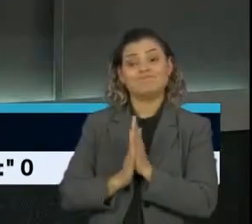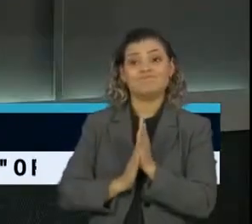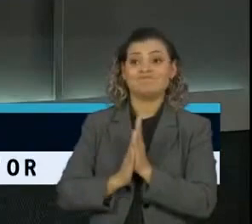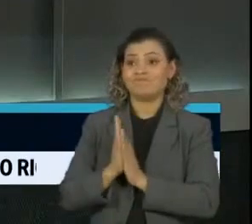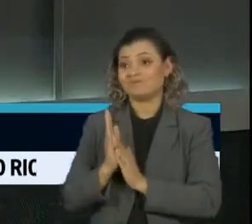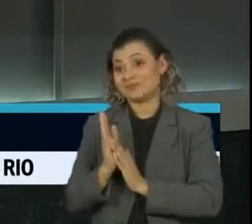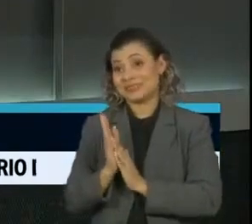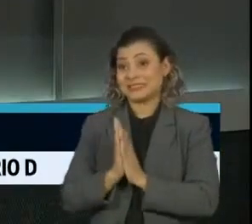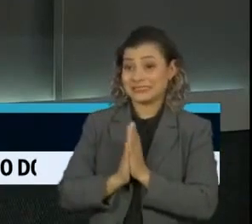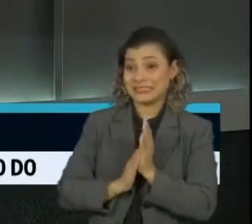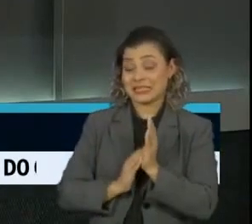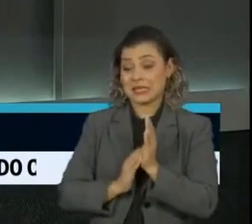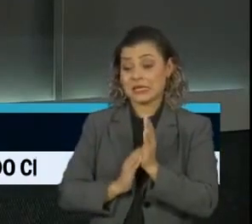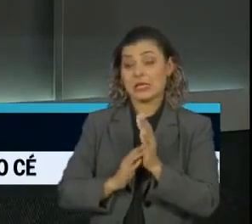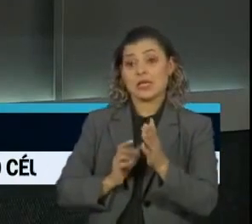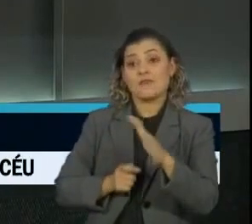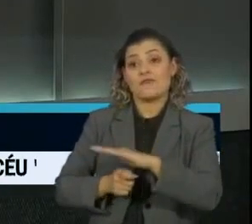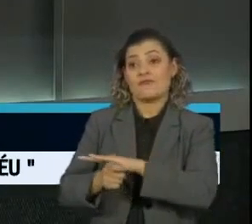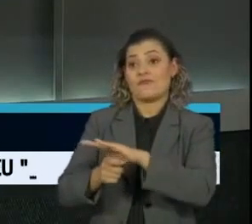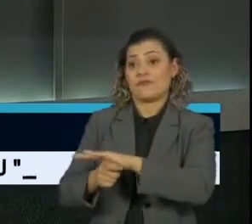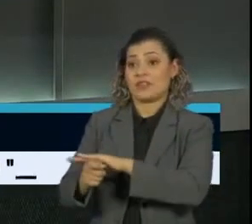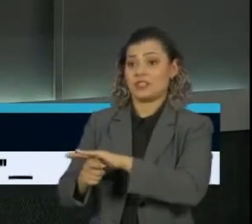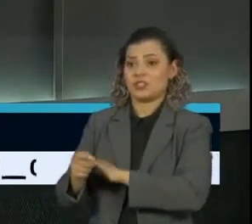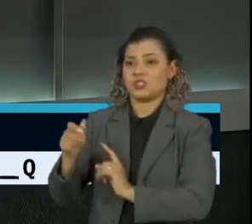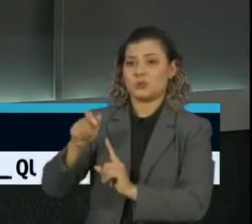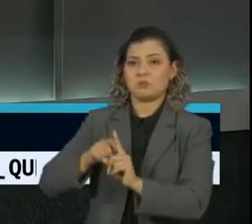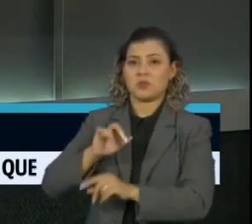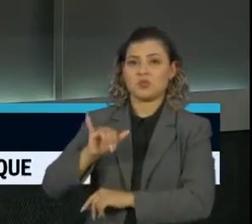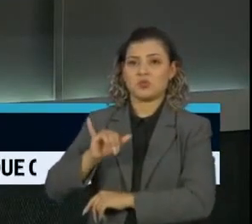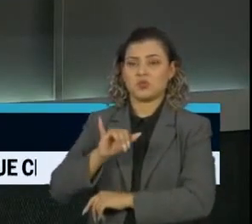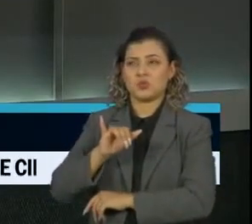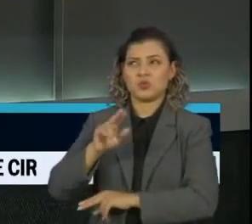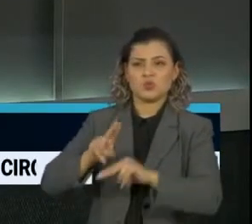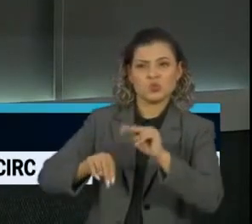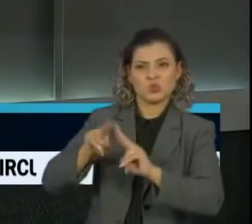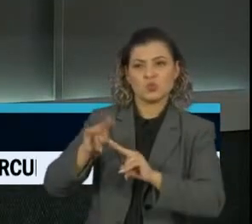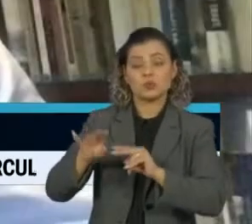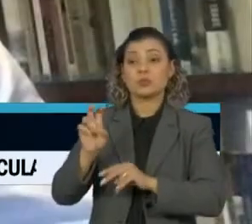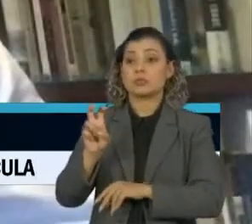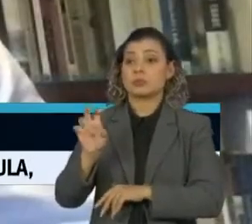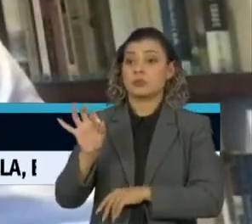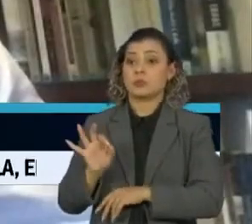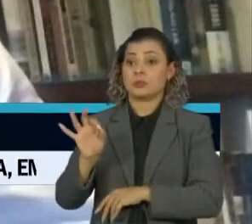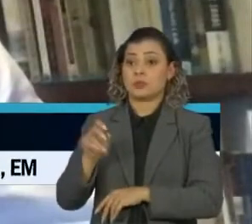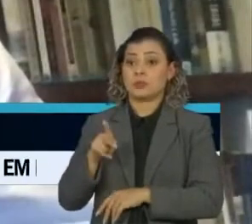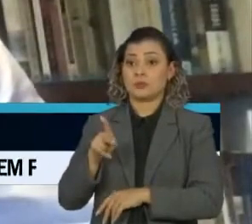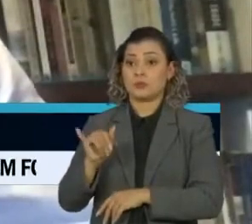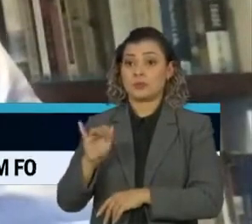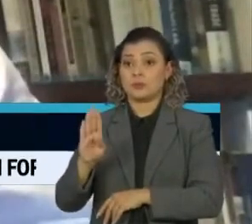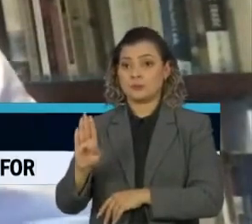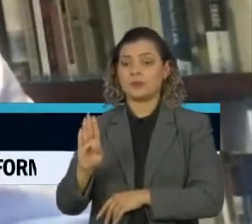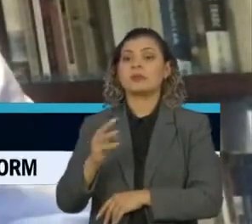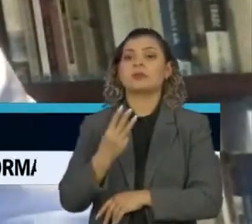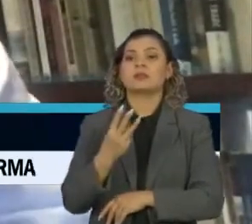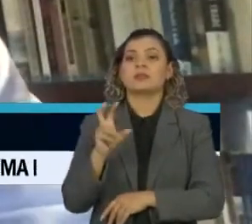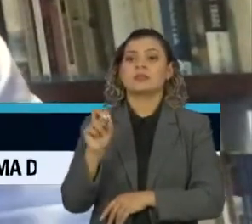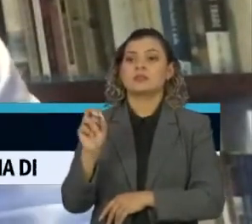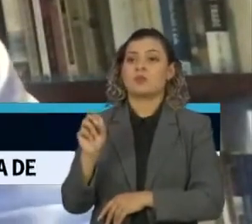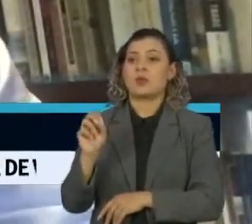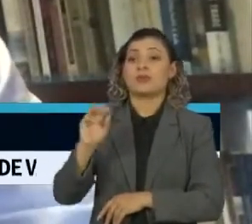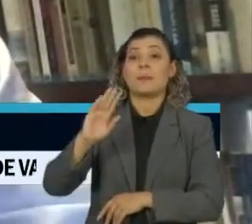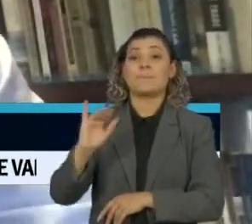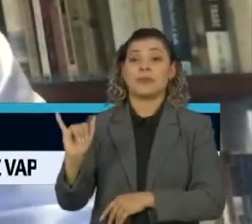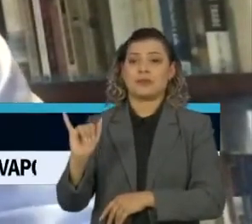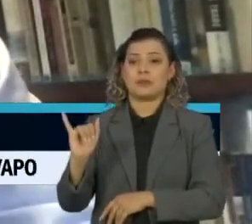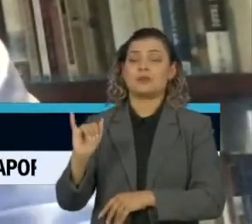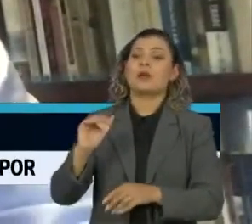entendo. Foram investidos, até fim de julho, eu tinha visto, cerca de 5% do PIB, 370 bilhões de reais, em